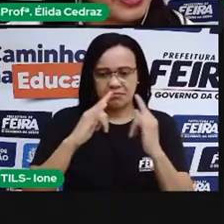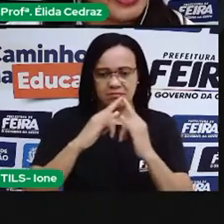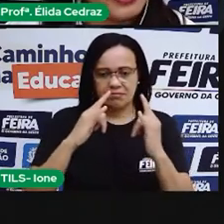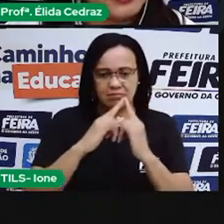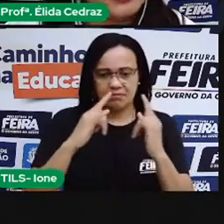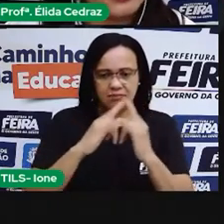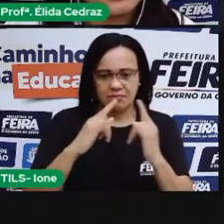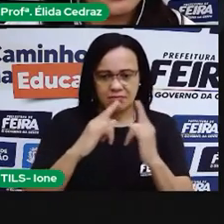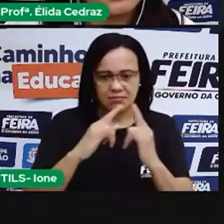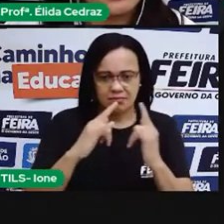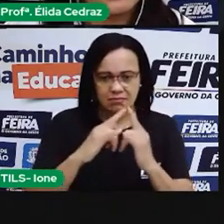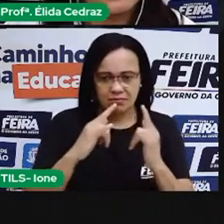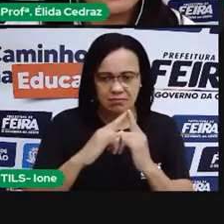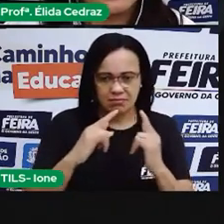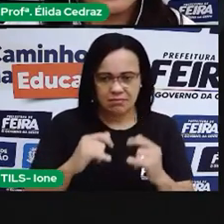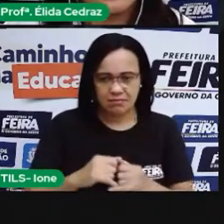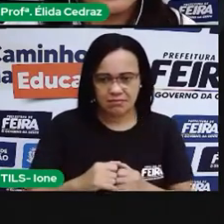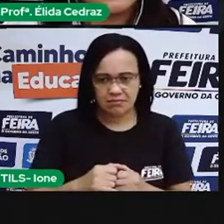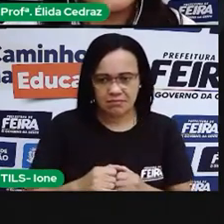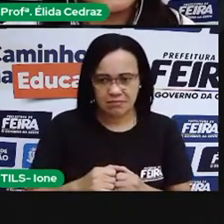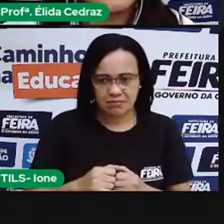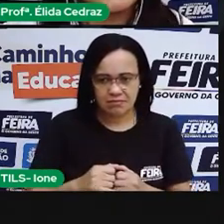Barraca.